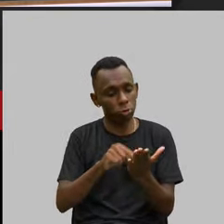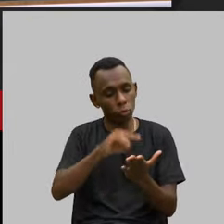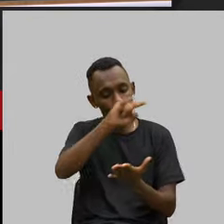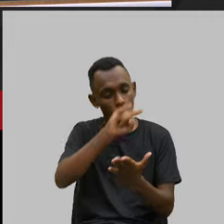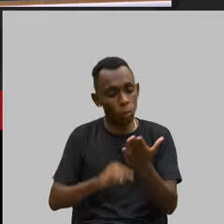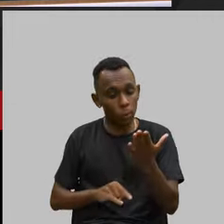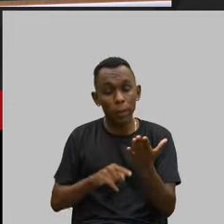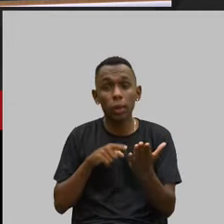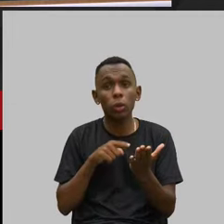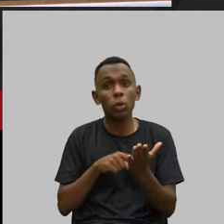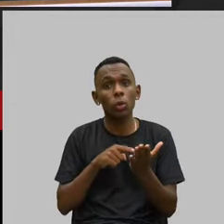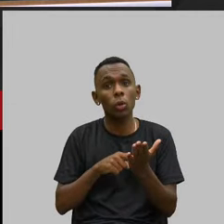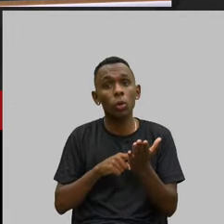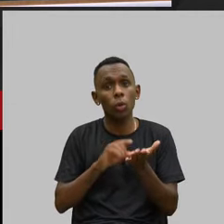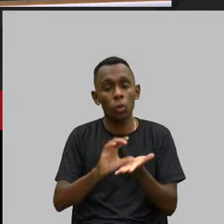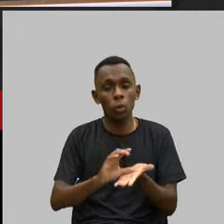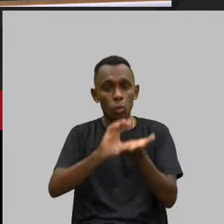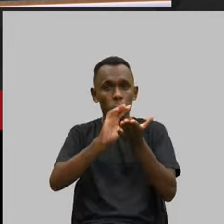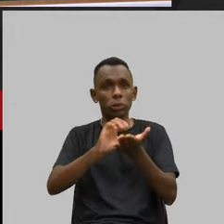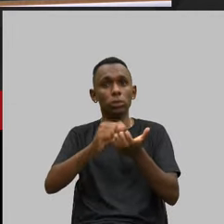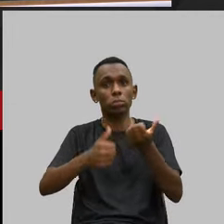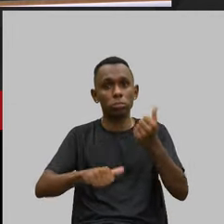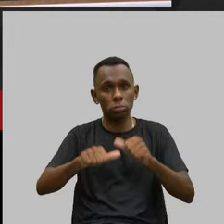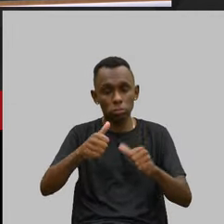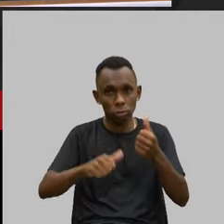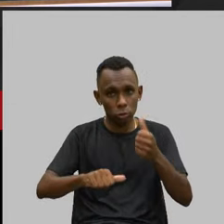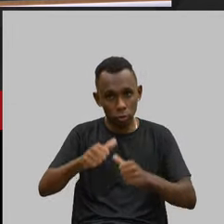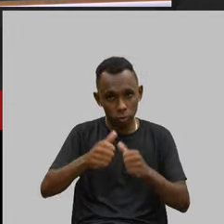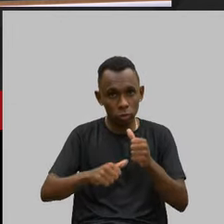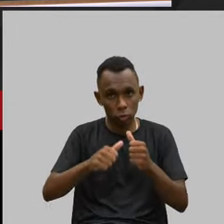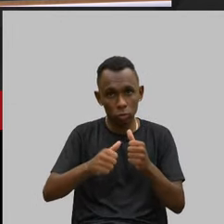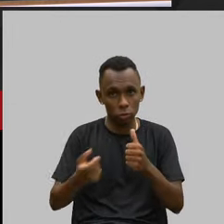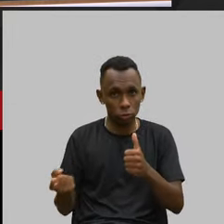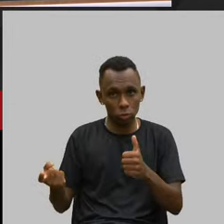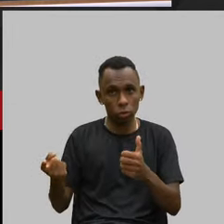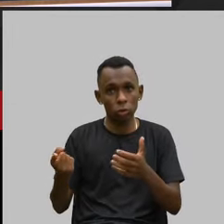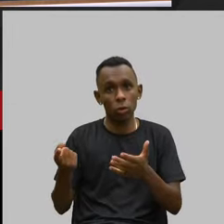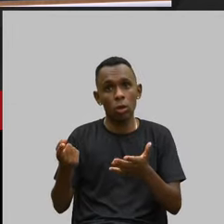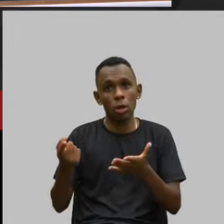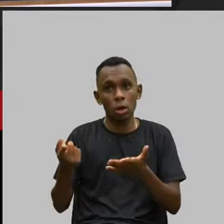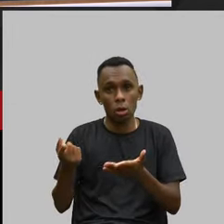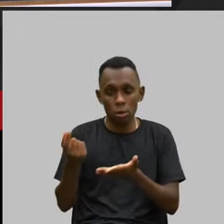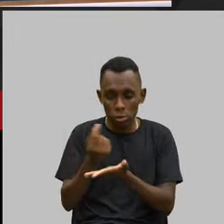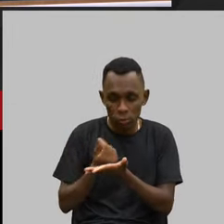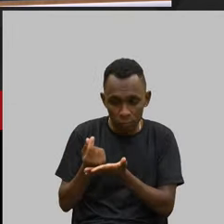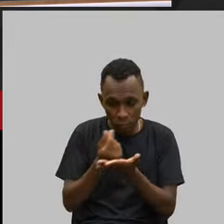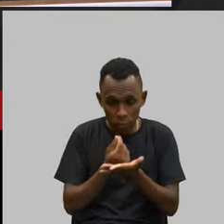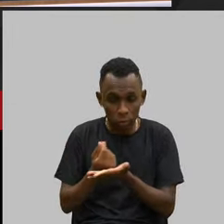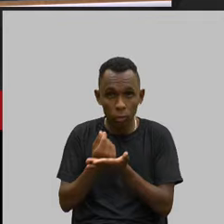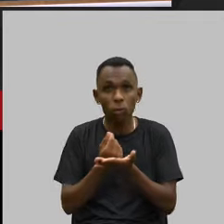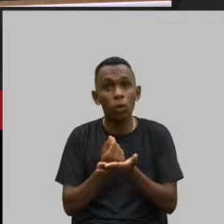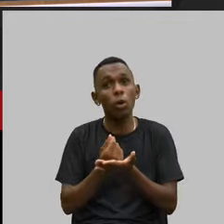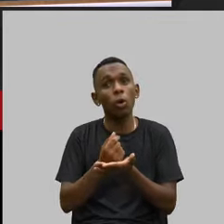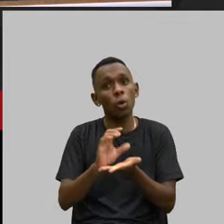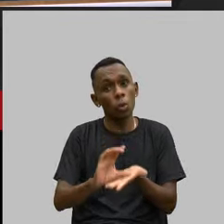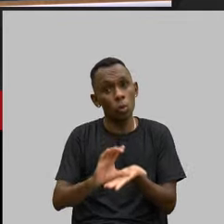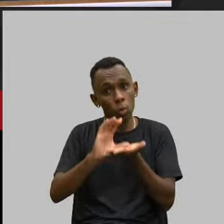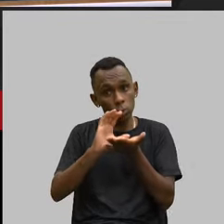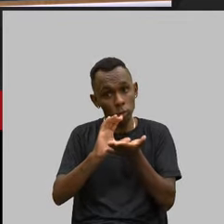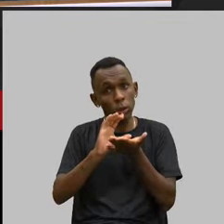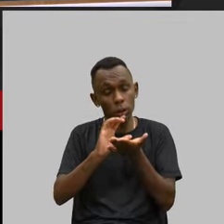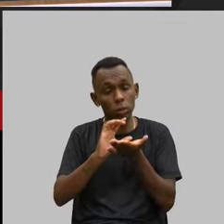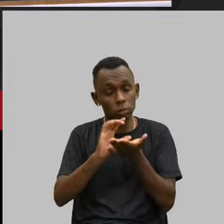documento do Conselho de supervisão de regime de recuperação fiscal e o conselho diz para Minas